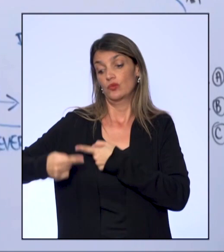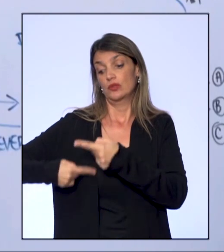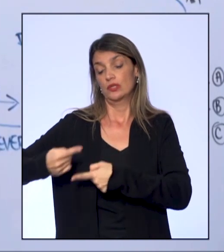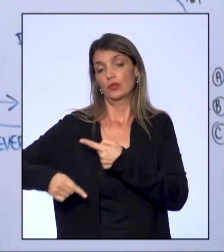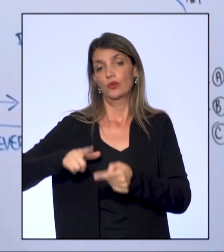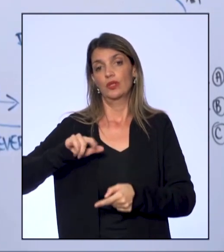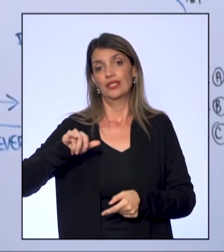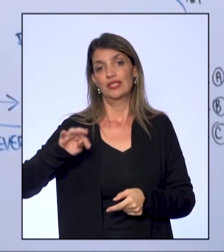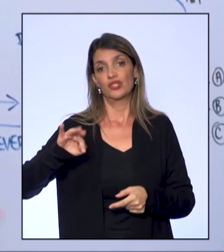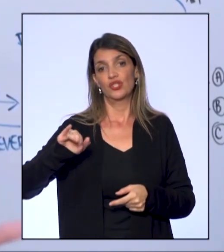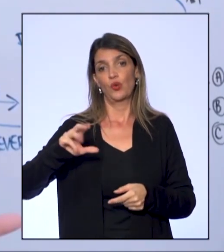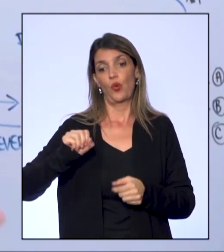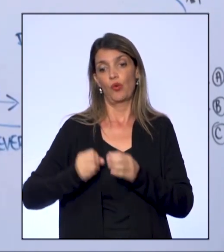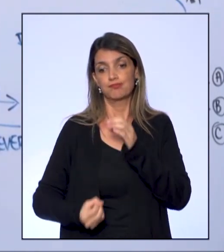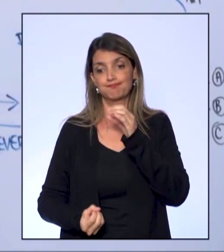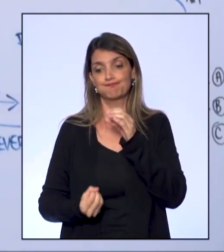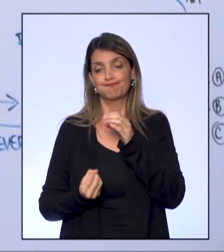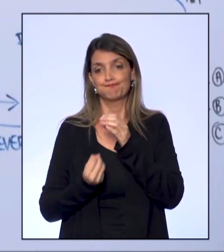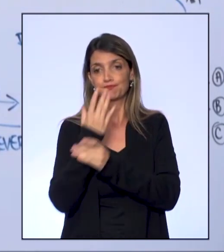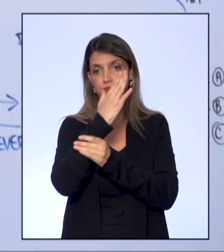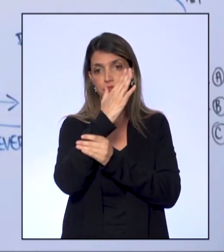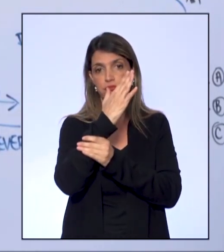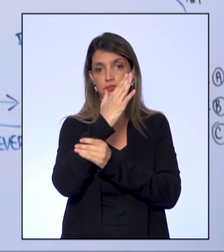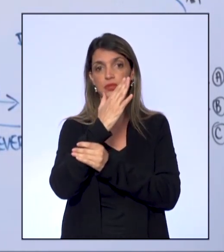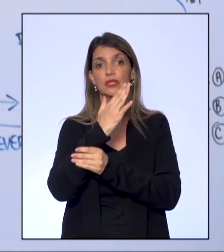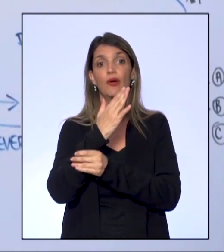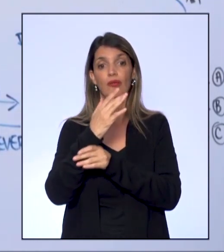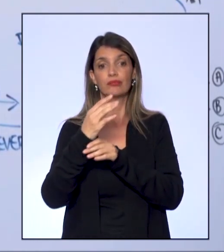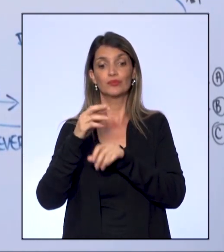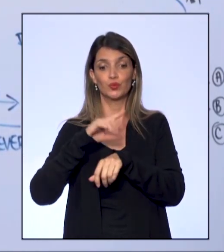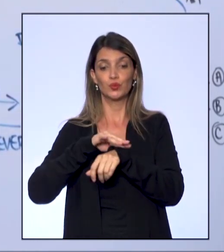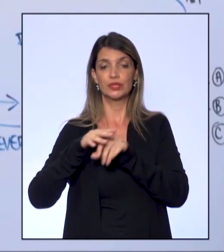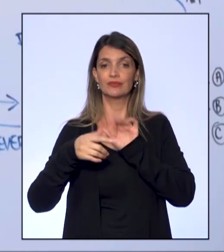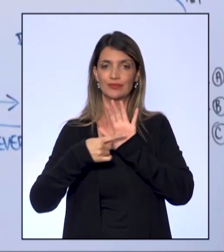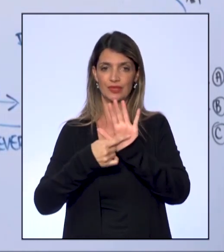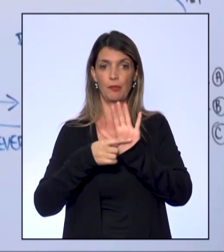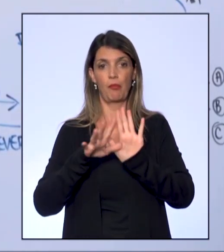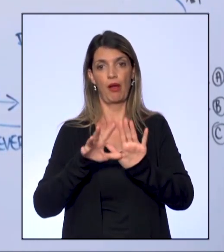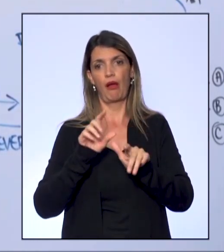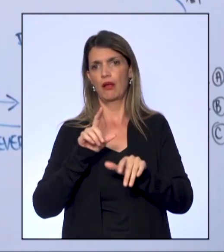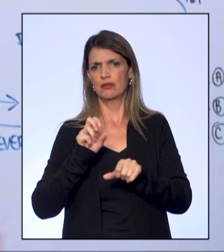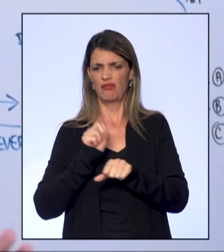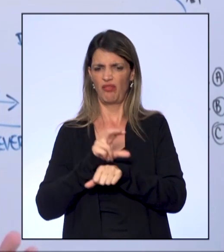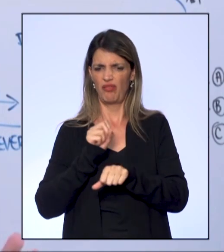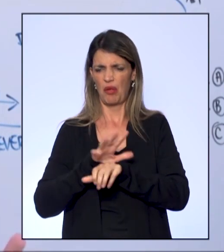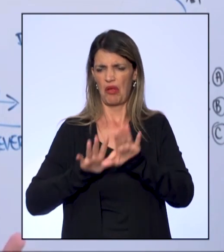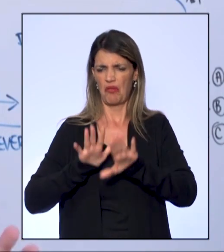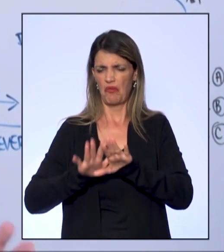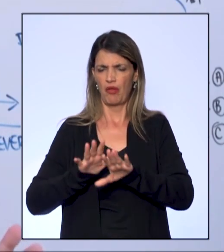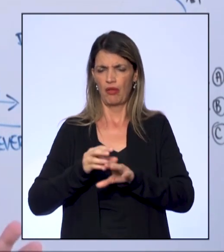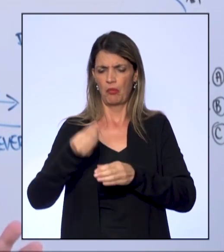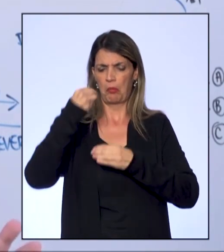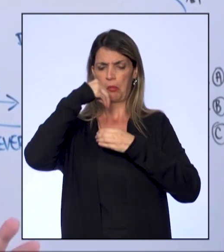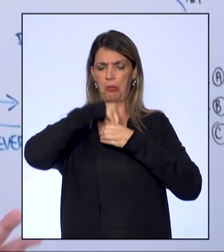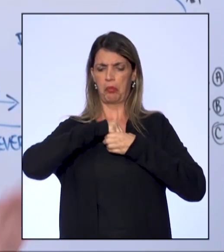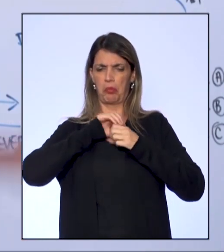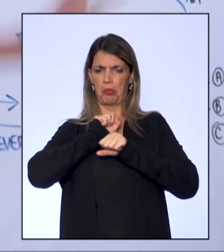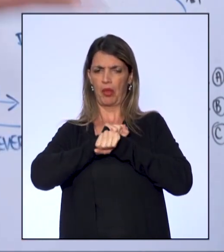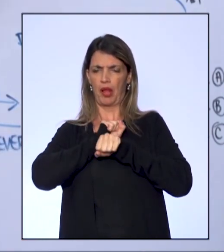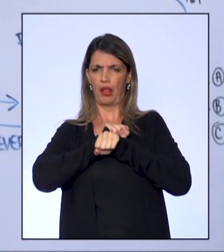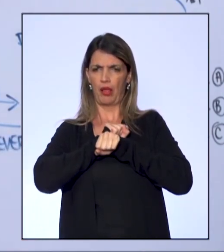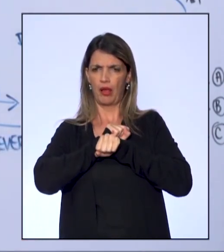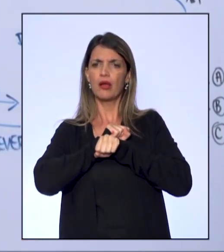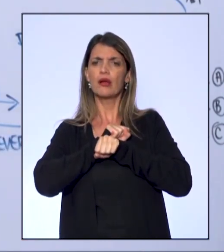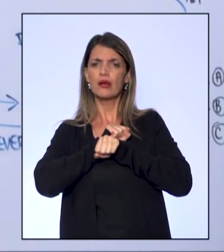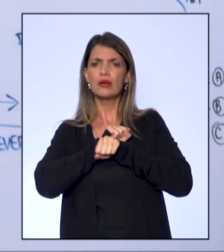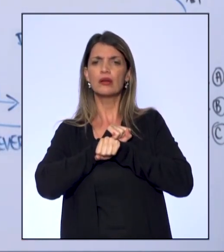rompendo e é nesse momento que você vai manifestar muitas vezes a doença. Só que tem vírus, galera, que não. Ele fica lá por um tempo adormecido, ele